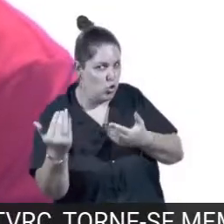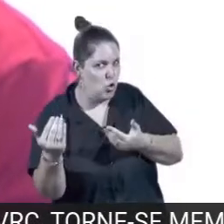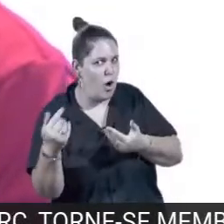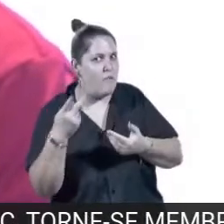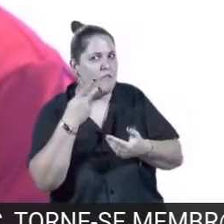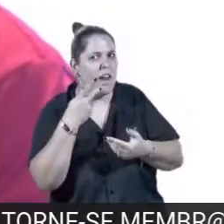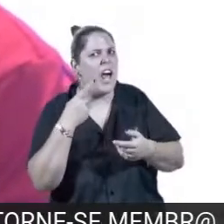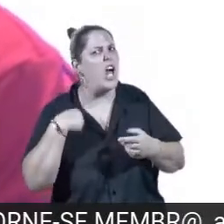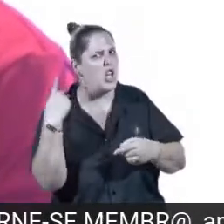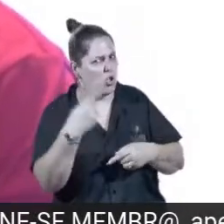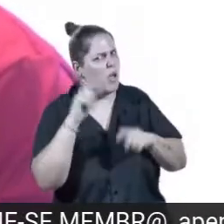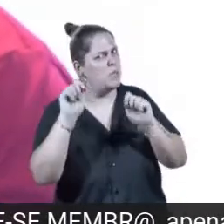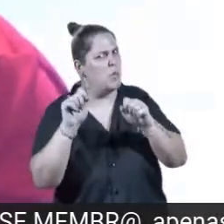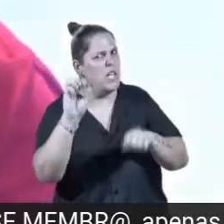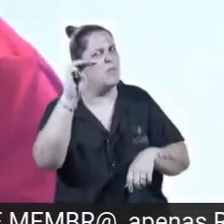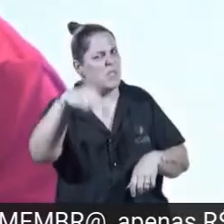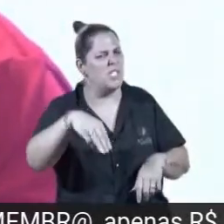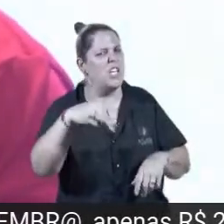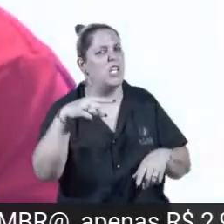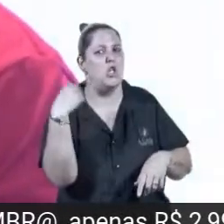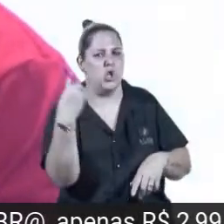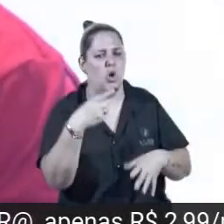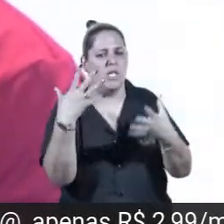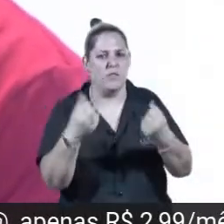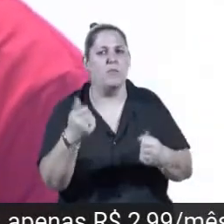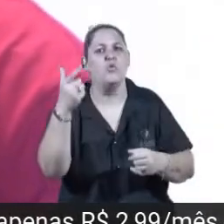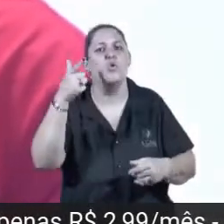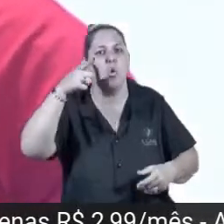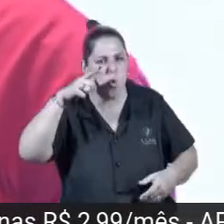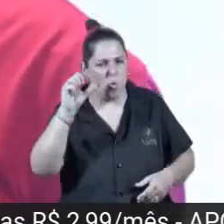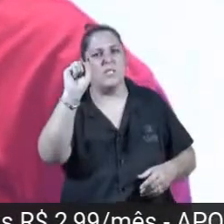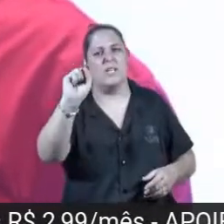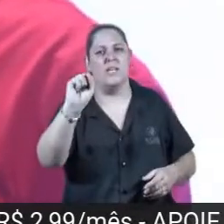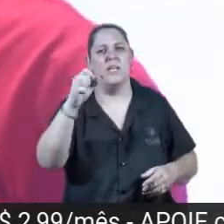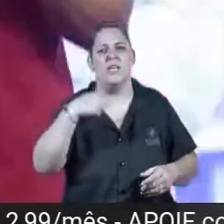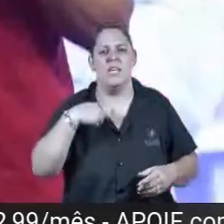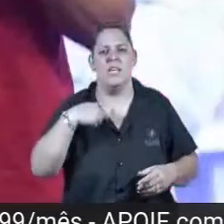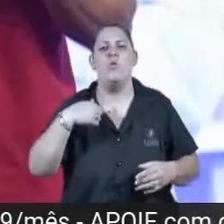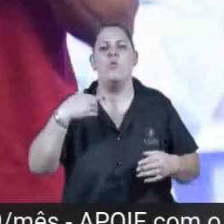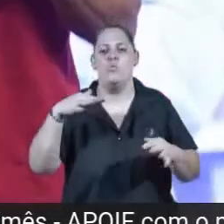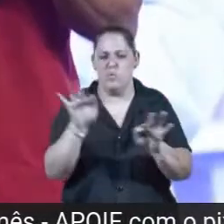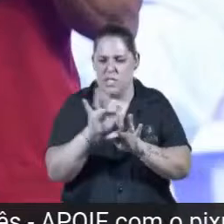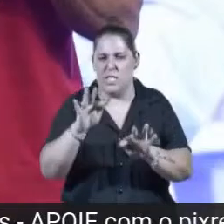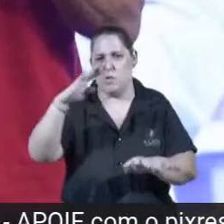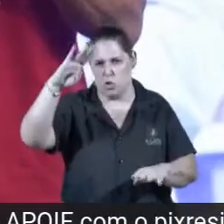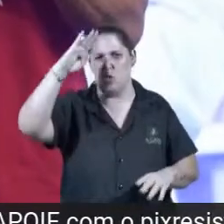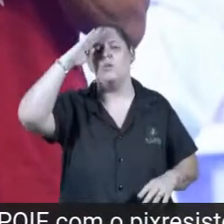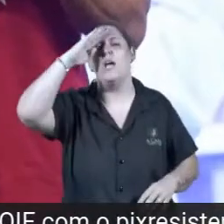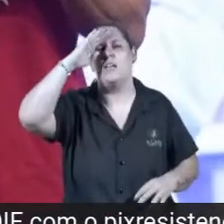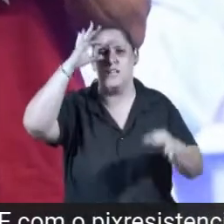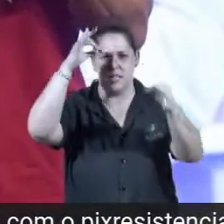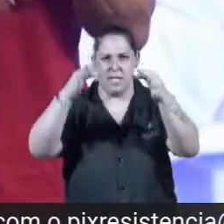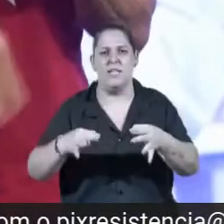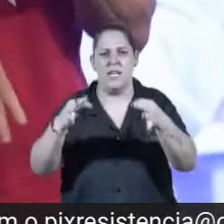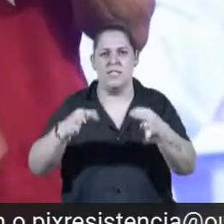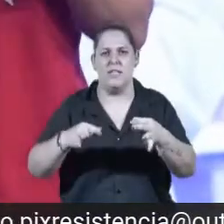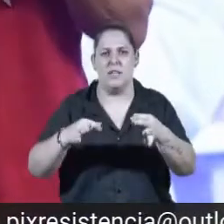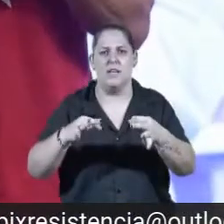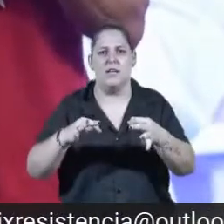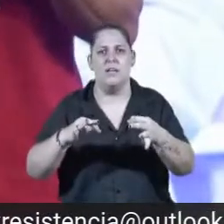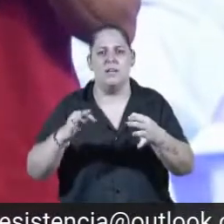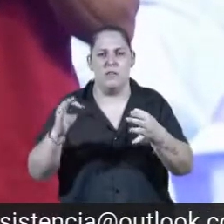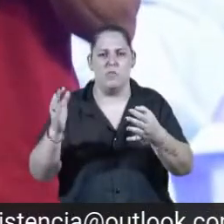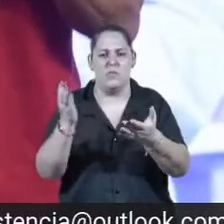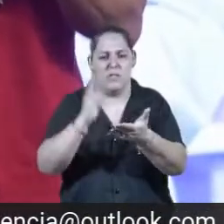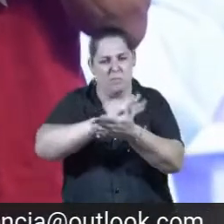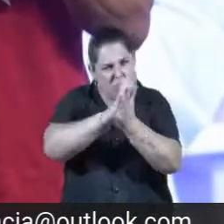falar, nós podemos sim, nós vamos conseguir. E conte comigo como um simples soldado, na certeza de que vamos virar essa triste